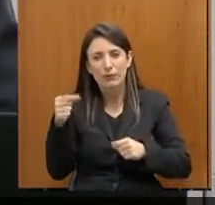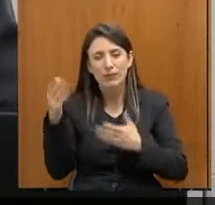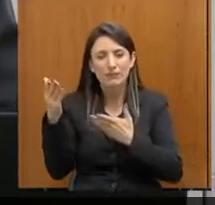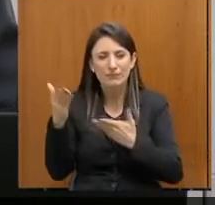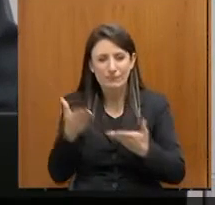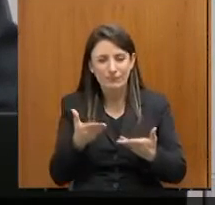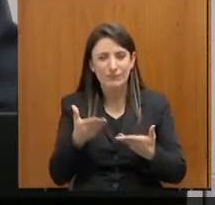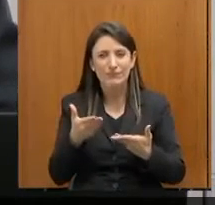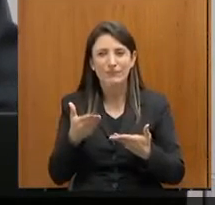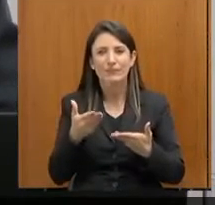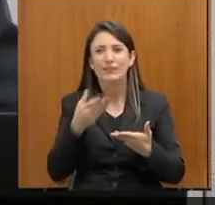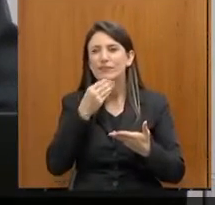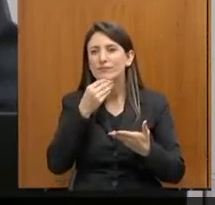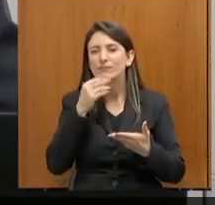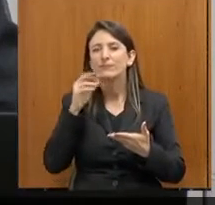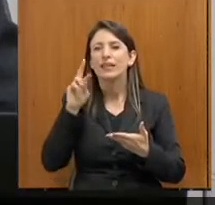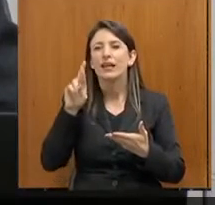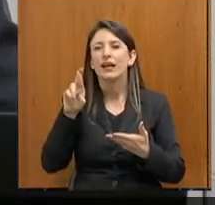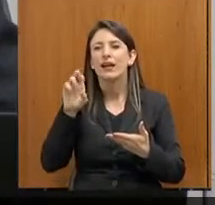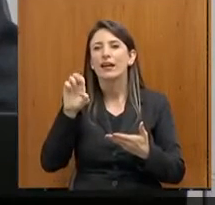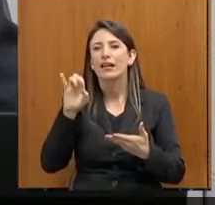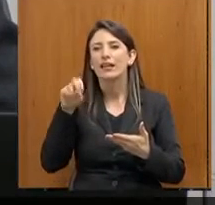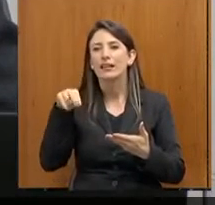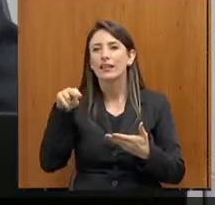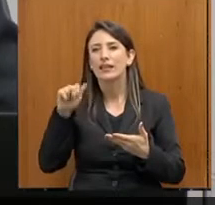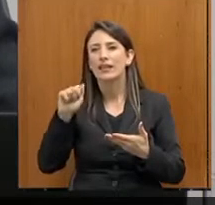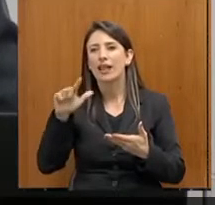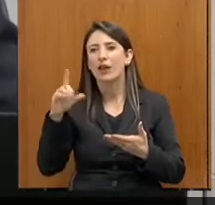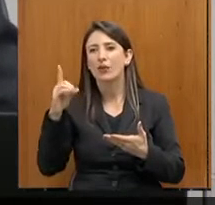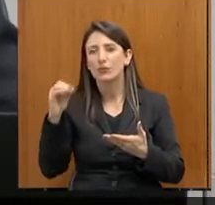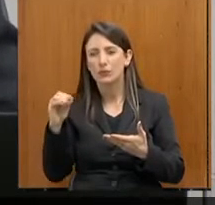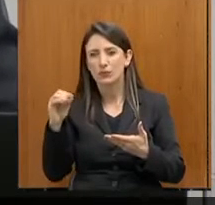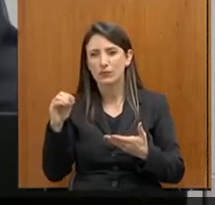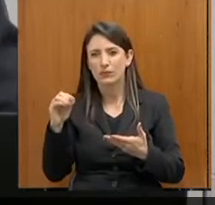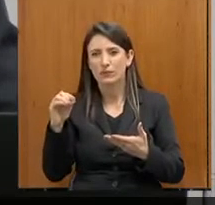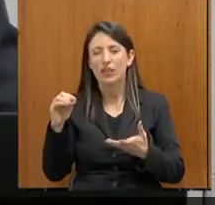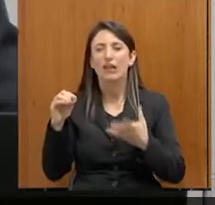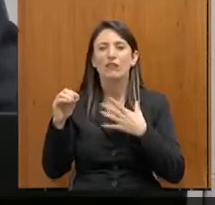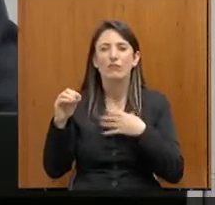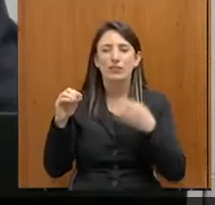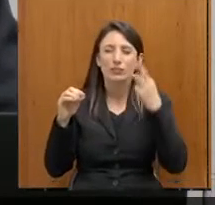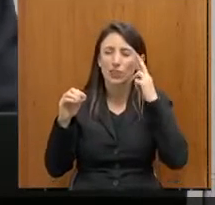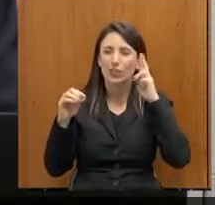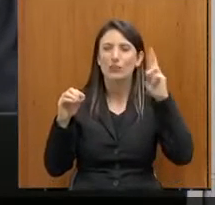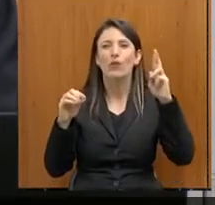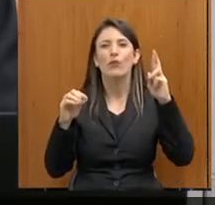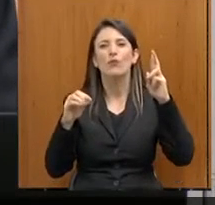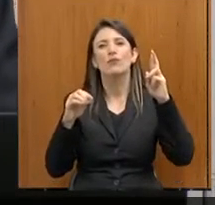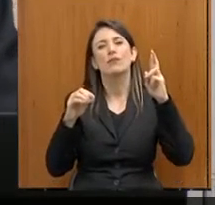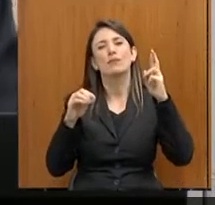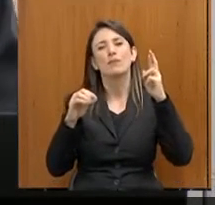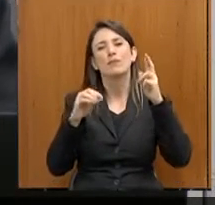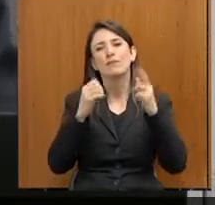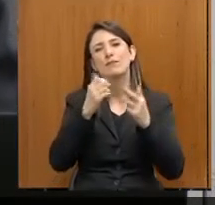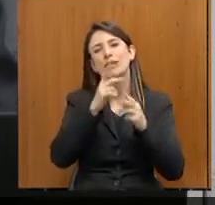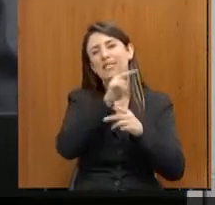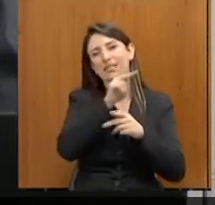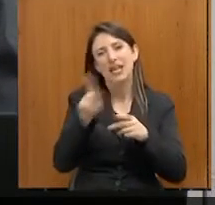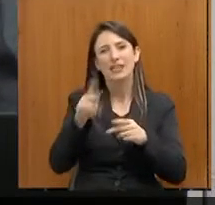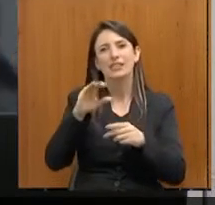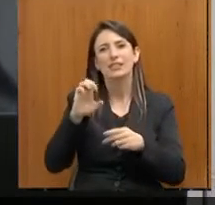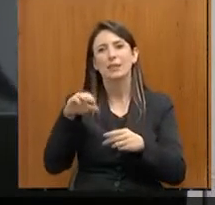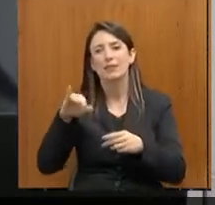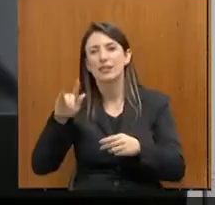excelentíssimo senhor' Reynaldo passanezi filho diretor-presidente da Cemig para continuarmos